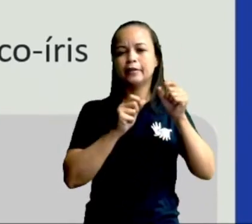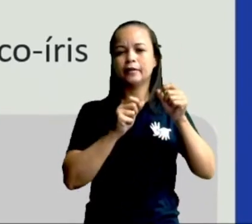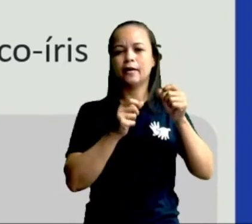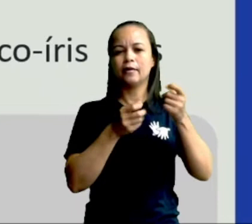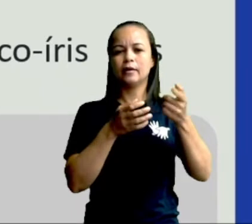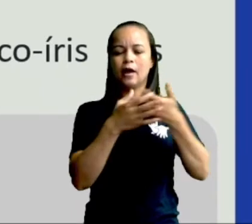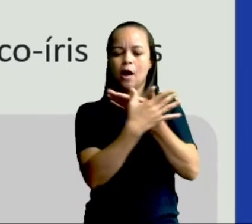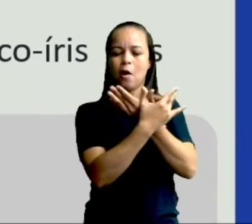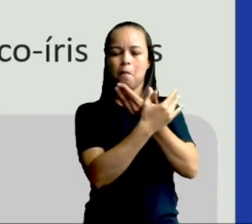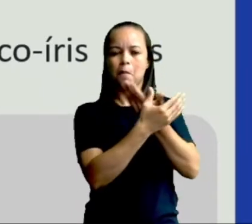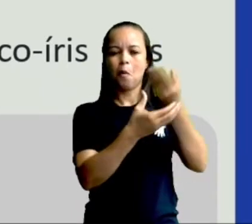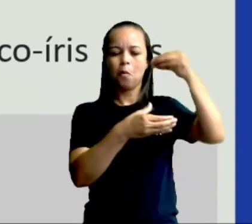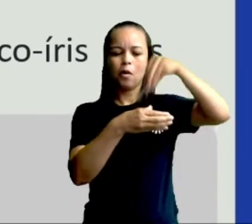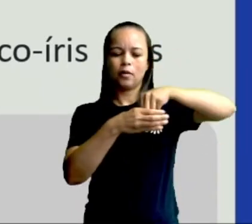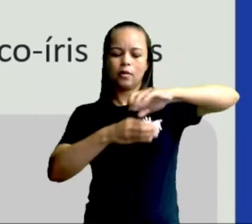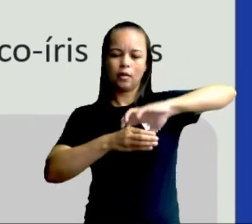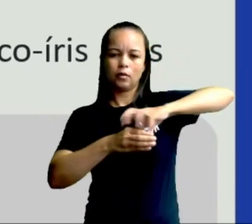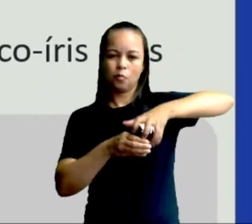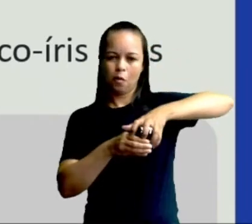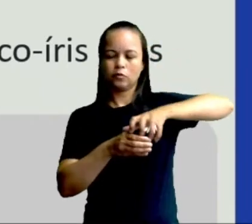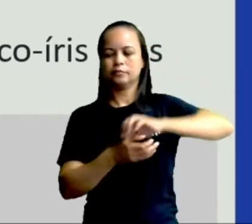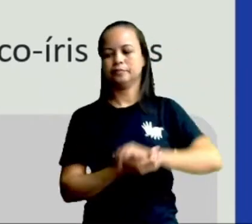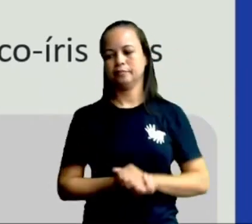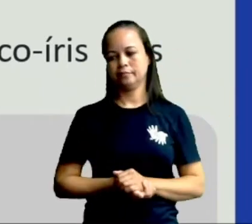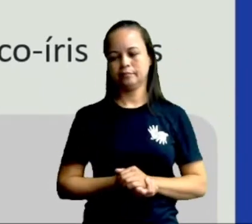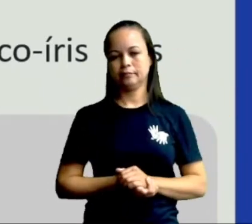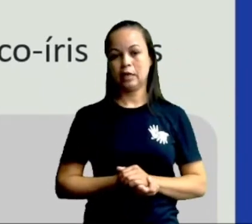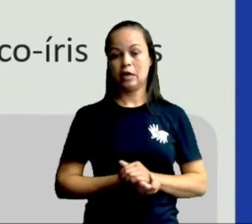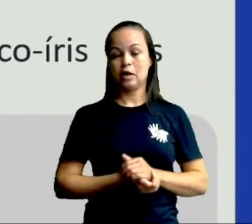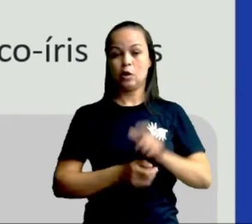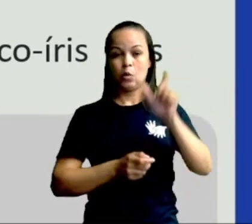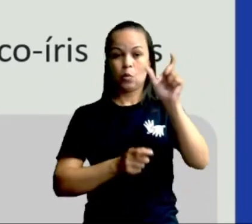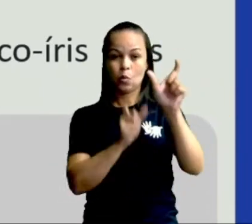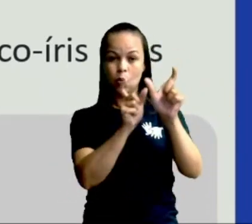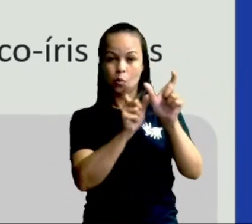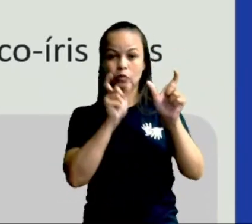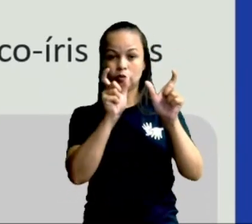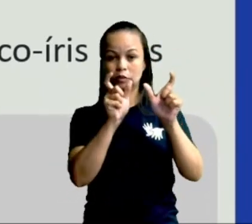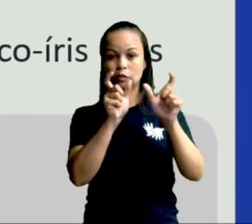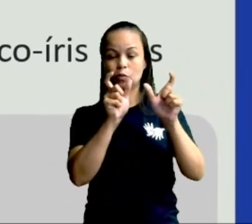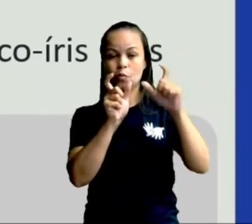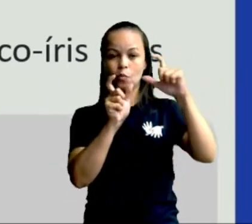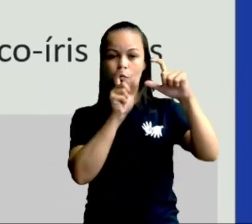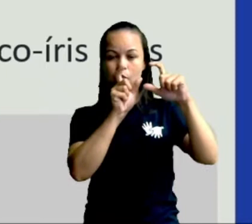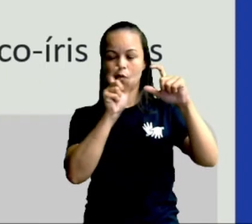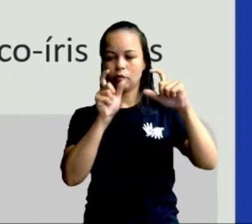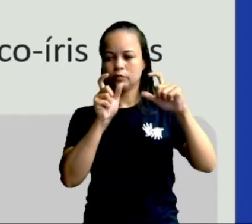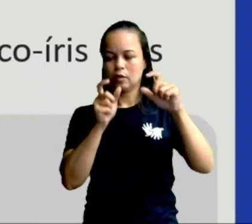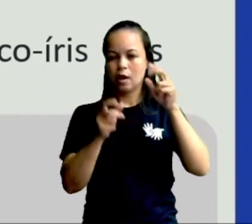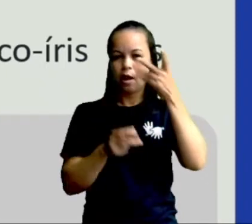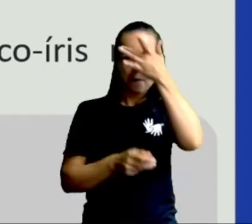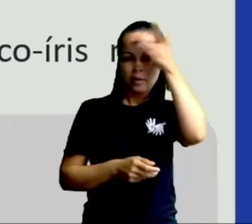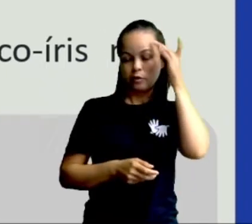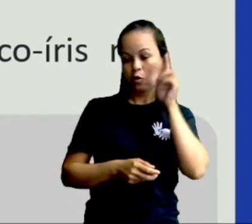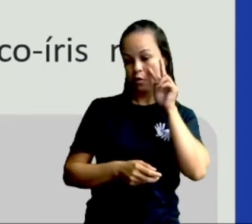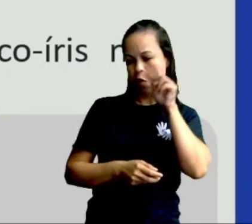pote. A situação seguinte, a pessoa, no caso o animal que está olhando, será que ele achou legal essa ideia?